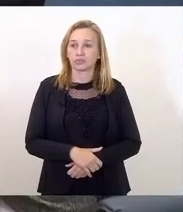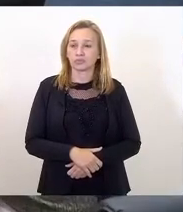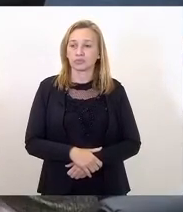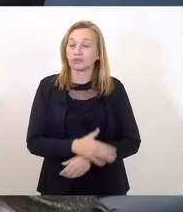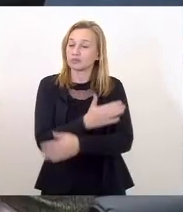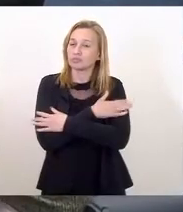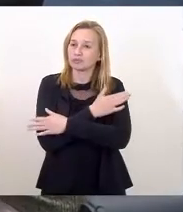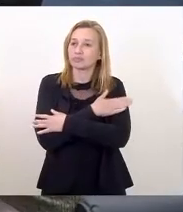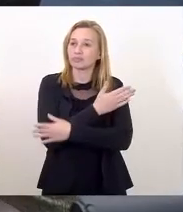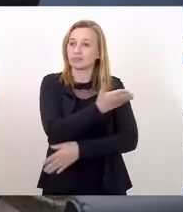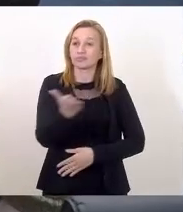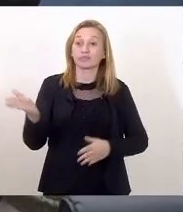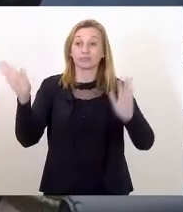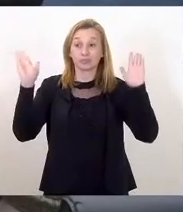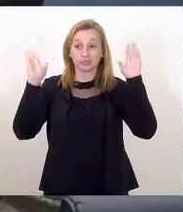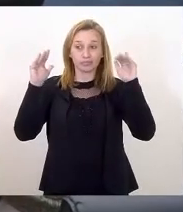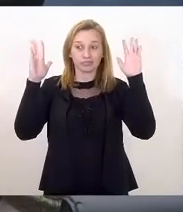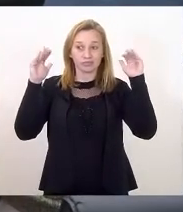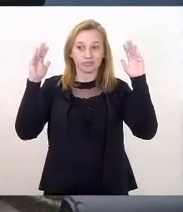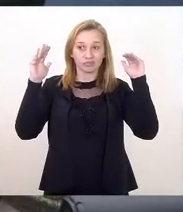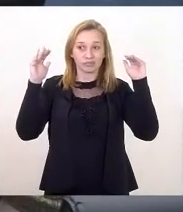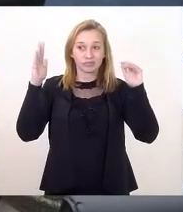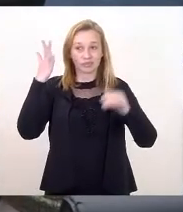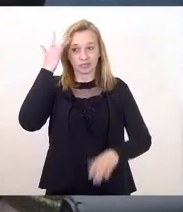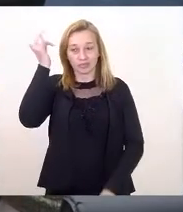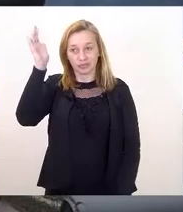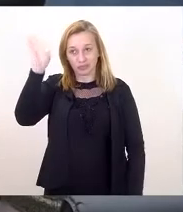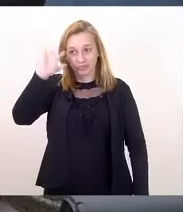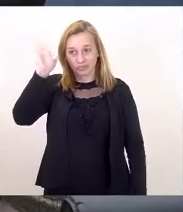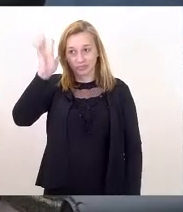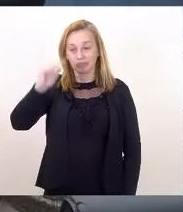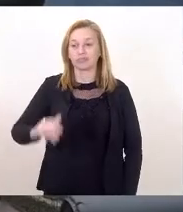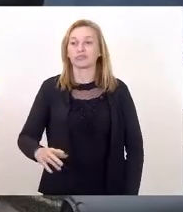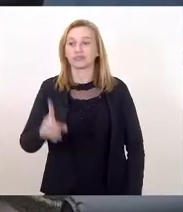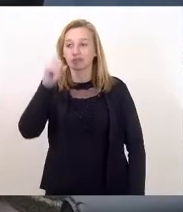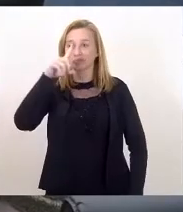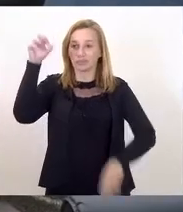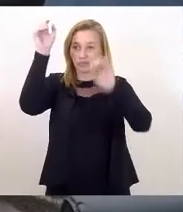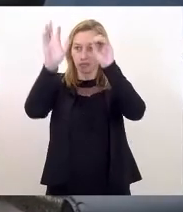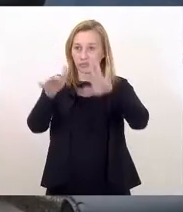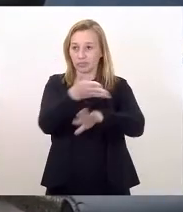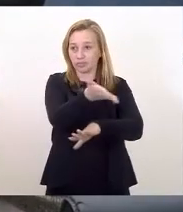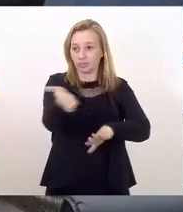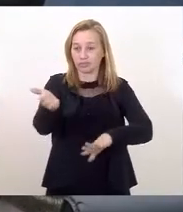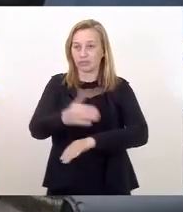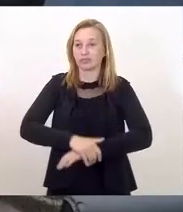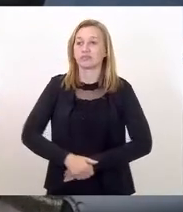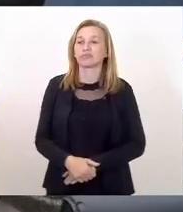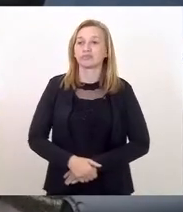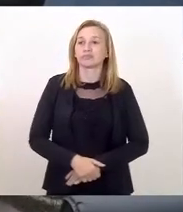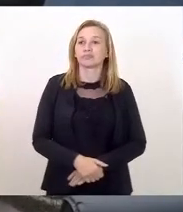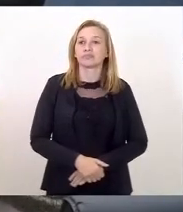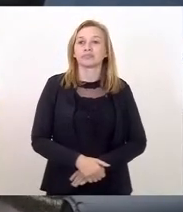Um abraço, até amanhã. Papai do Céu abençoa todas e todos. É emitir o parecer, não é? Marquinho.